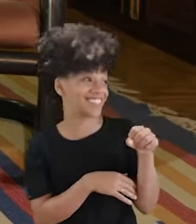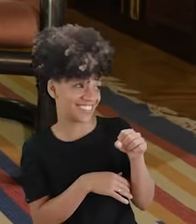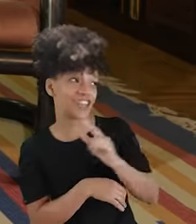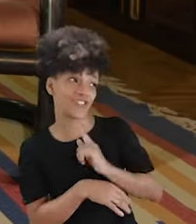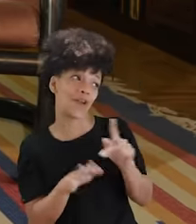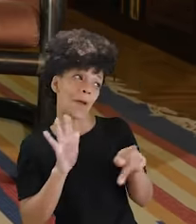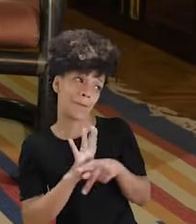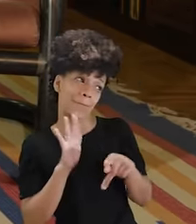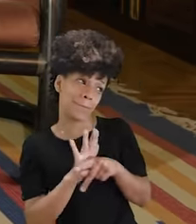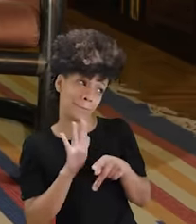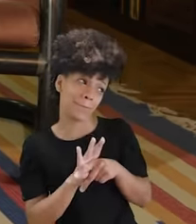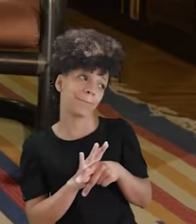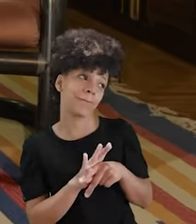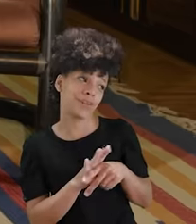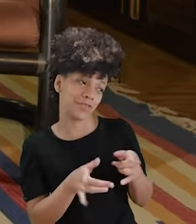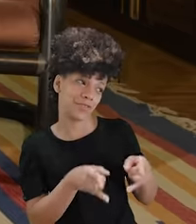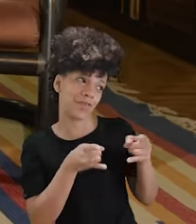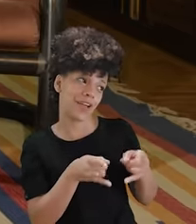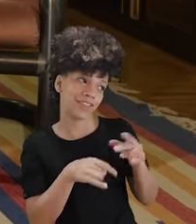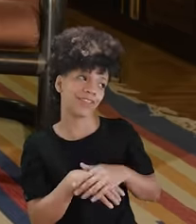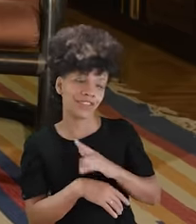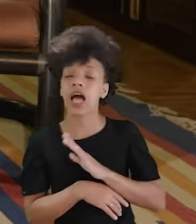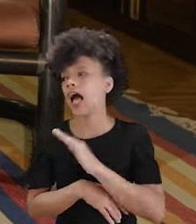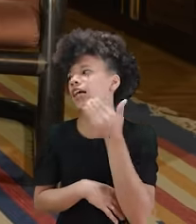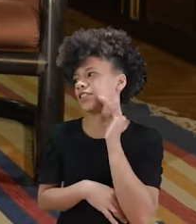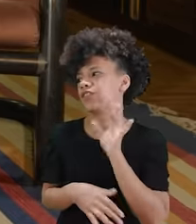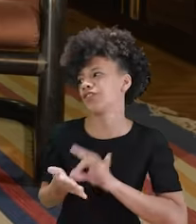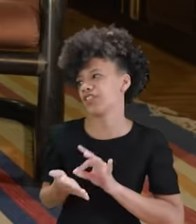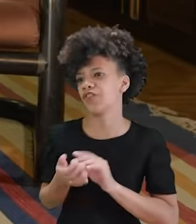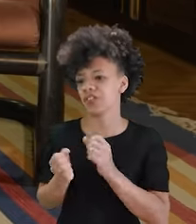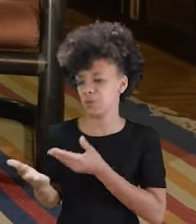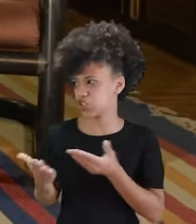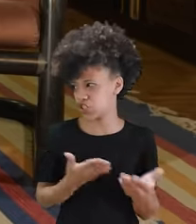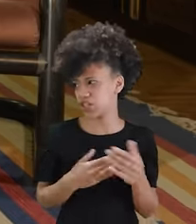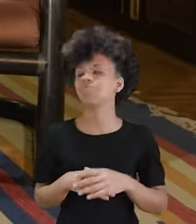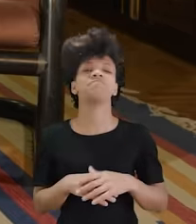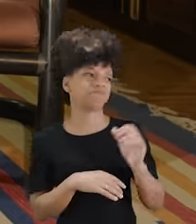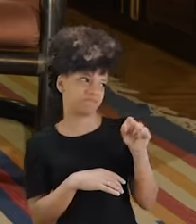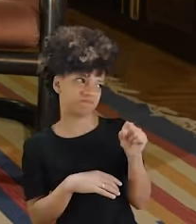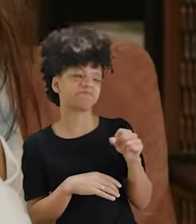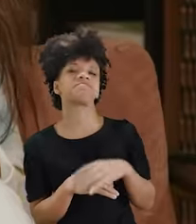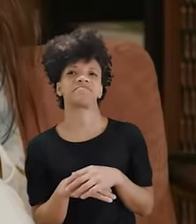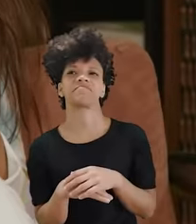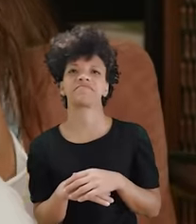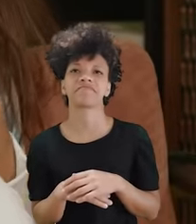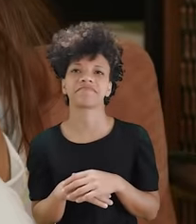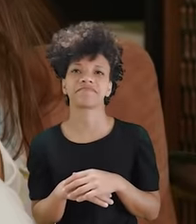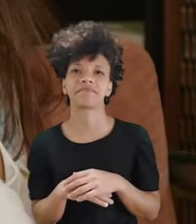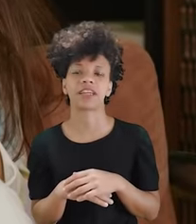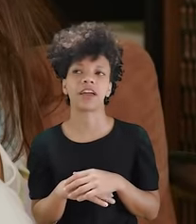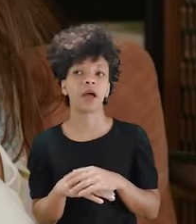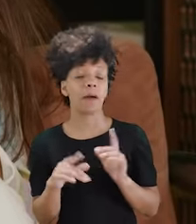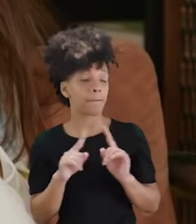eu tenho meu próprio casa seu próprio quarto se você puder fazer que você quiser exato então